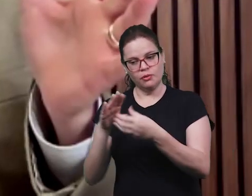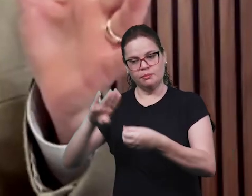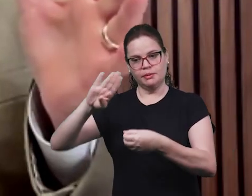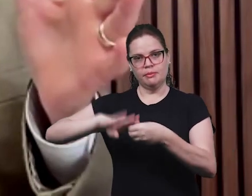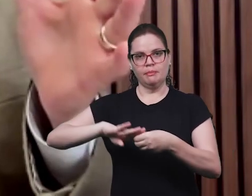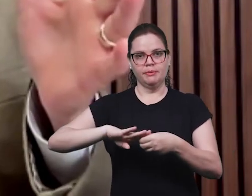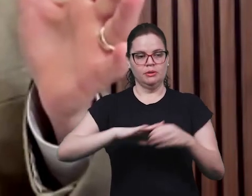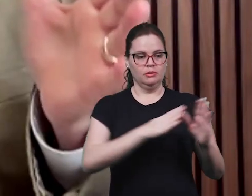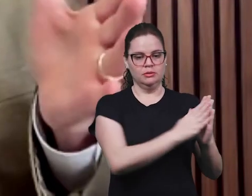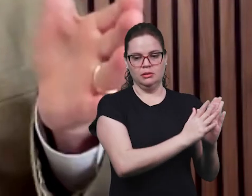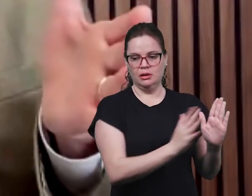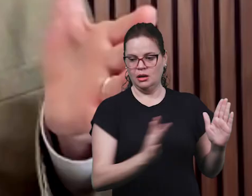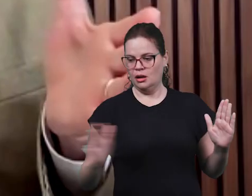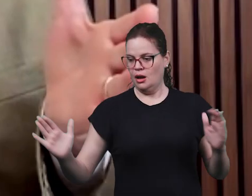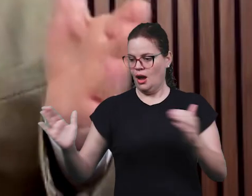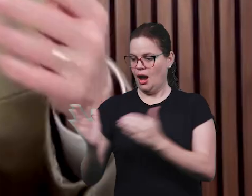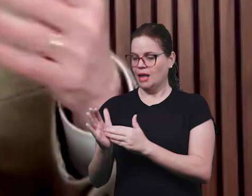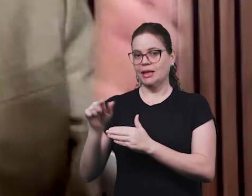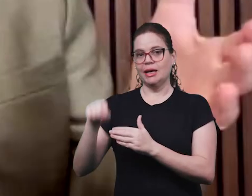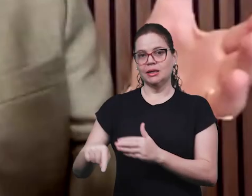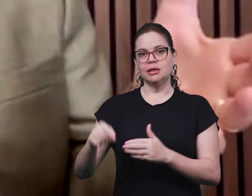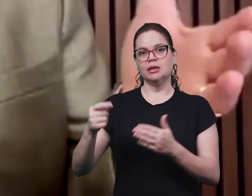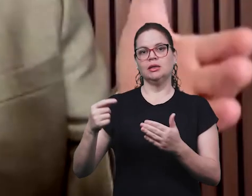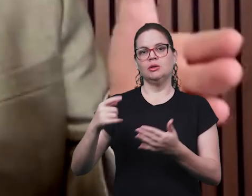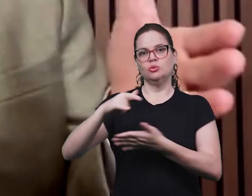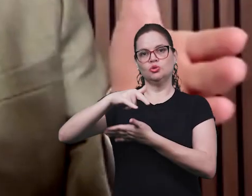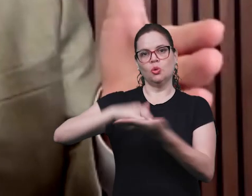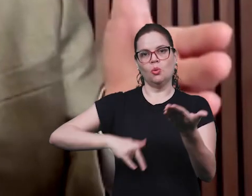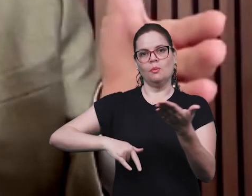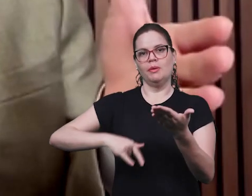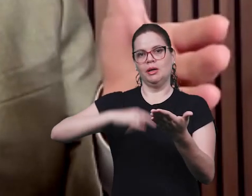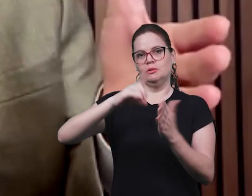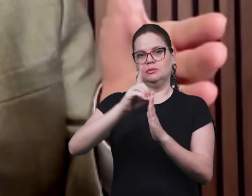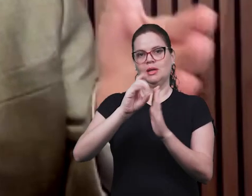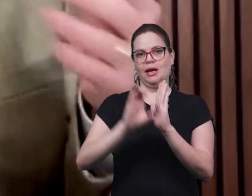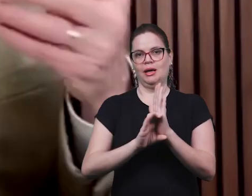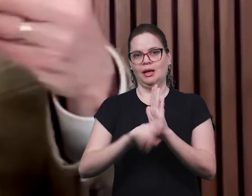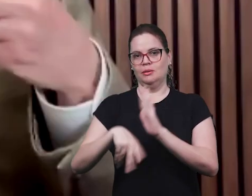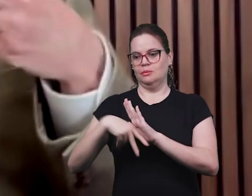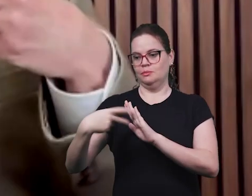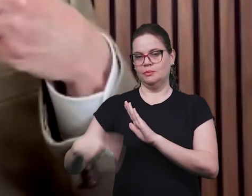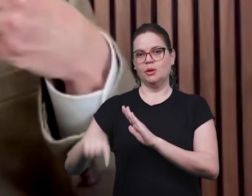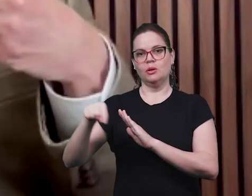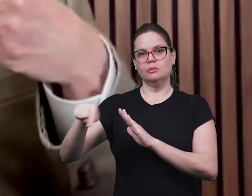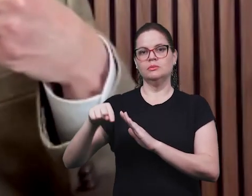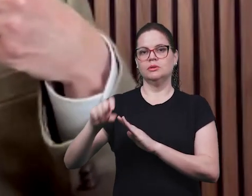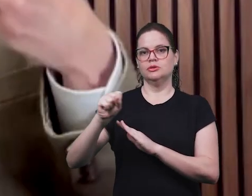Ciro, são aqueles 70 anos que estão profetizados na Bíblia.